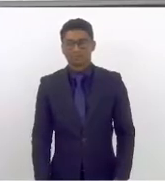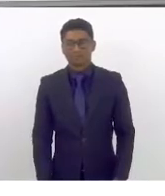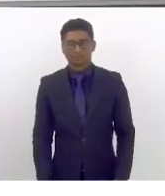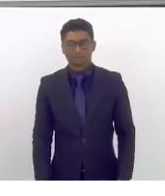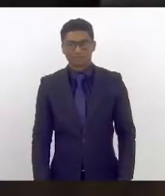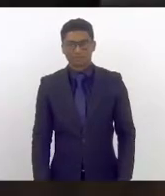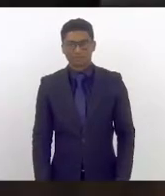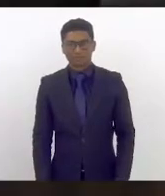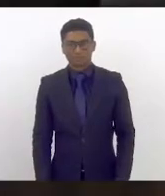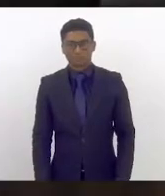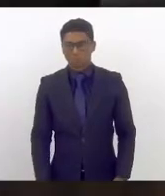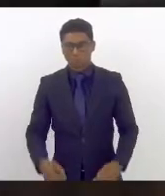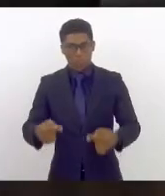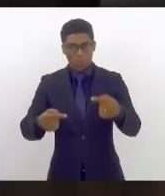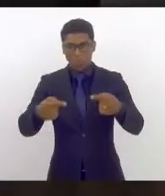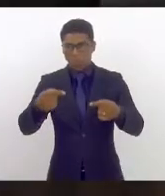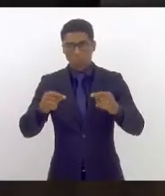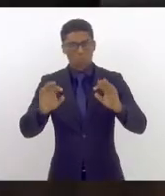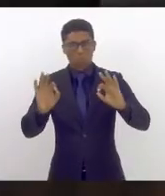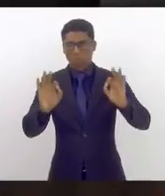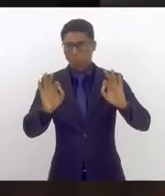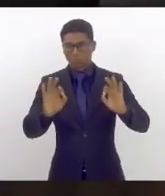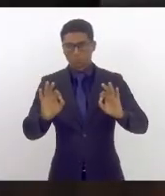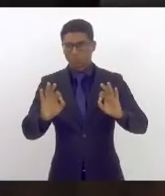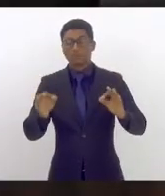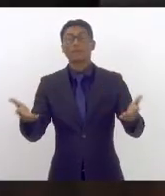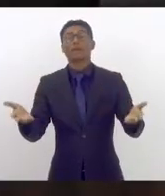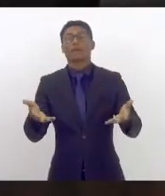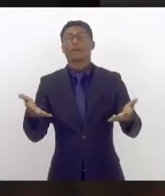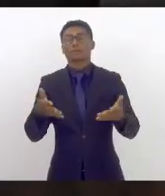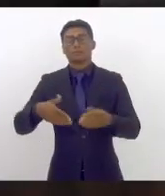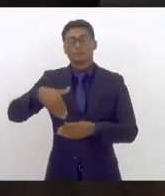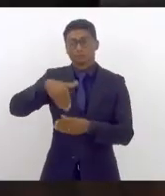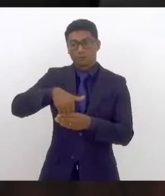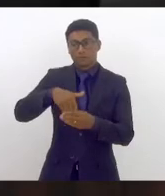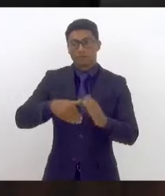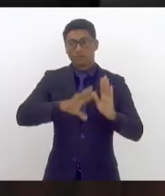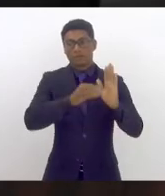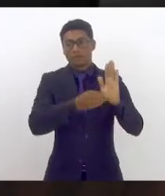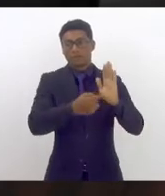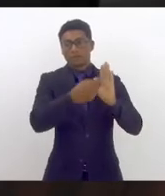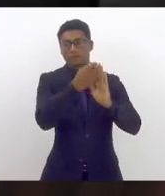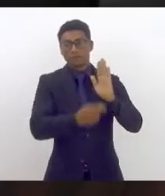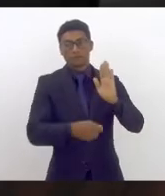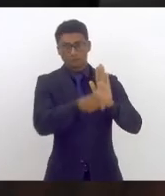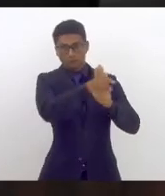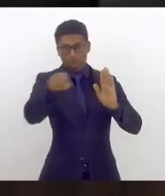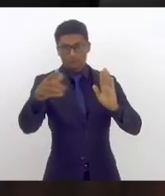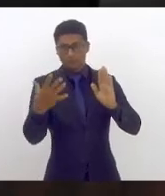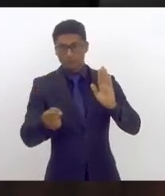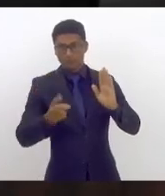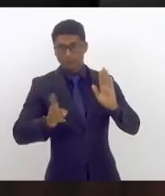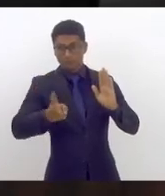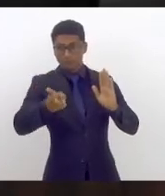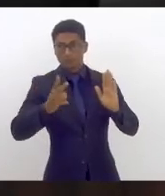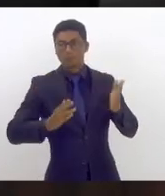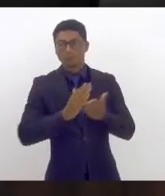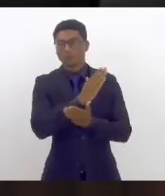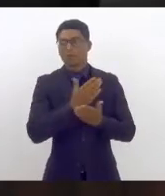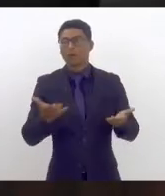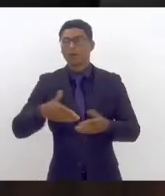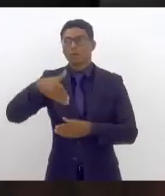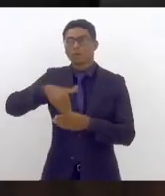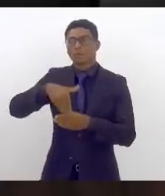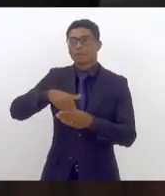não havendo Quem Queira discutir isso é da discussão em votação a emenda de redação senhores que aprovam permaneça Como estão aprovado em